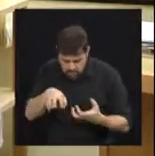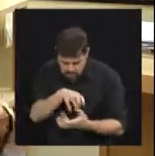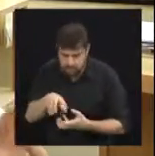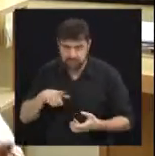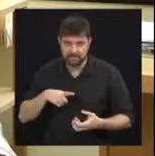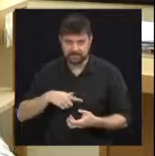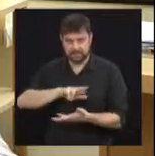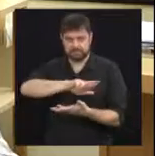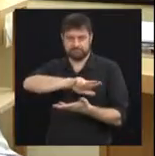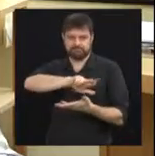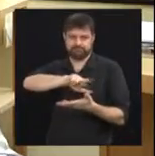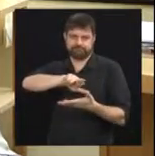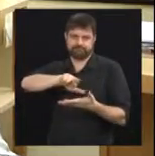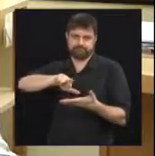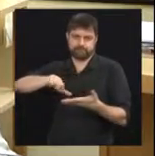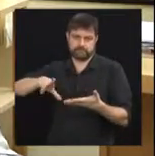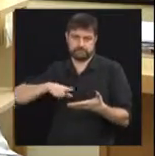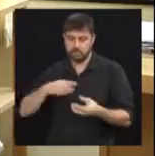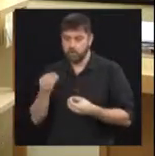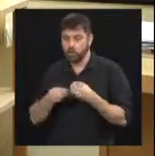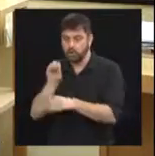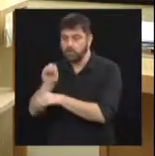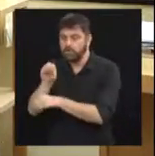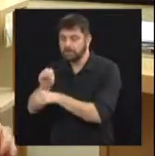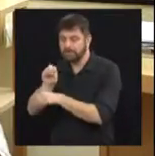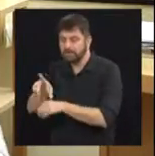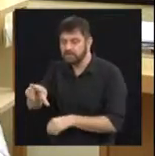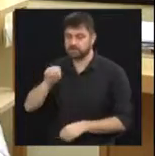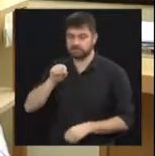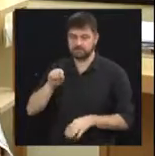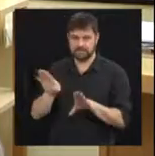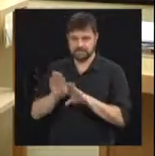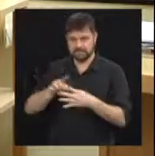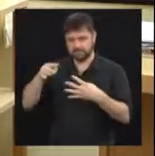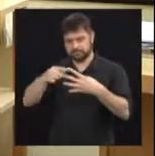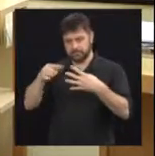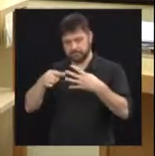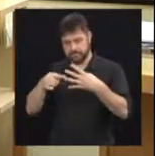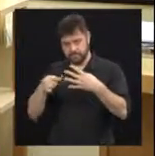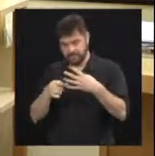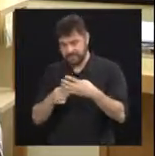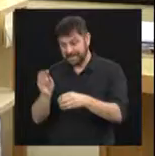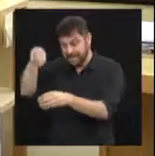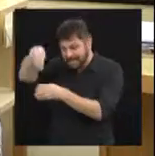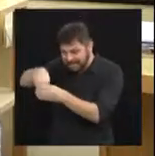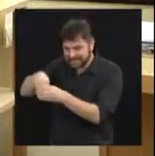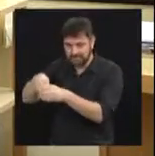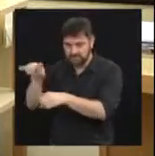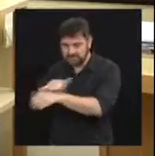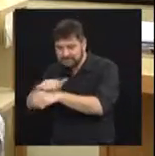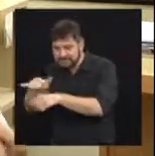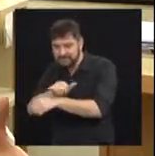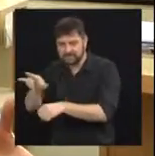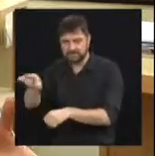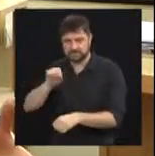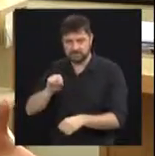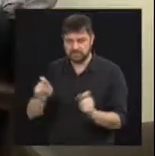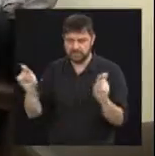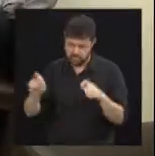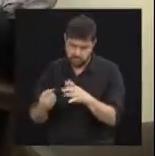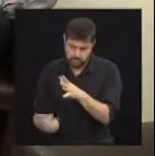acordo com o serviço, de acordo com o tratamento indicado e com algumas peculiaridades dentro do tratamento indicado que